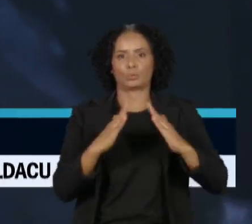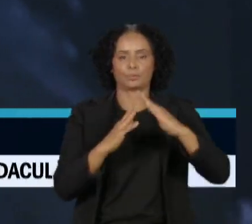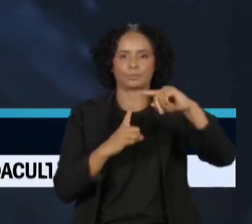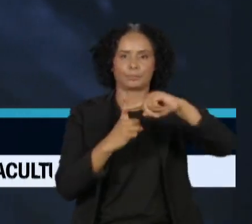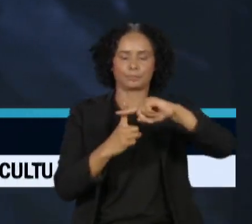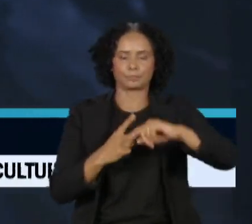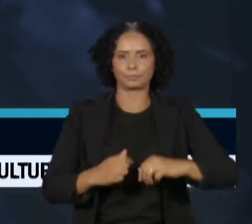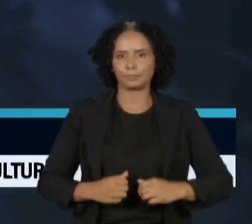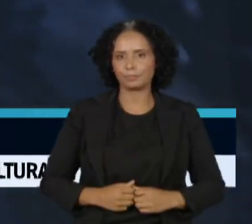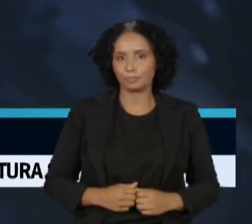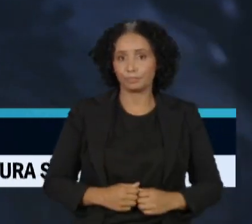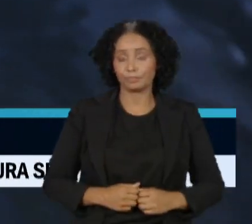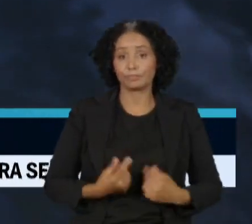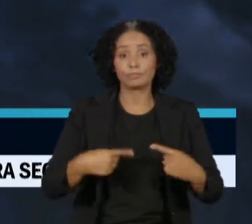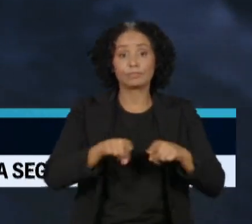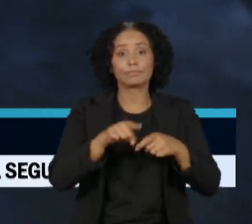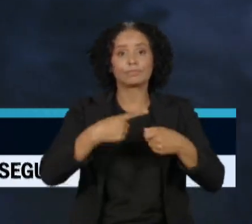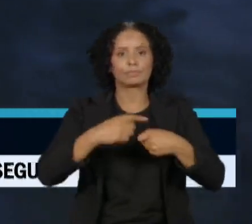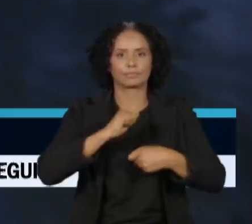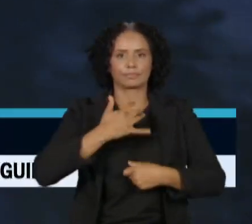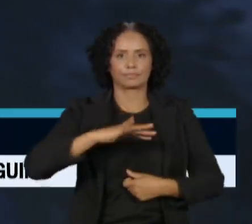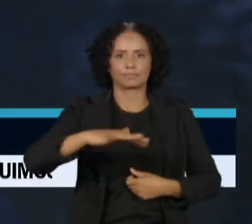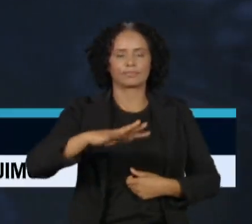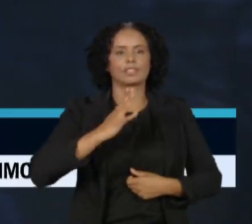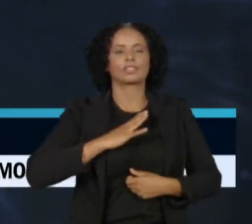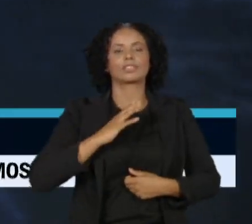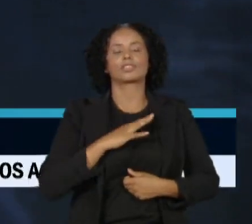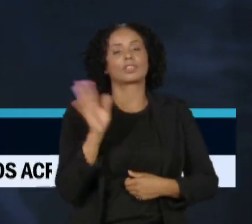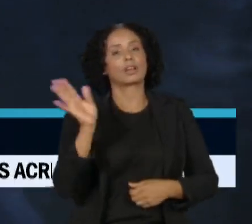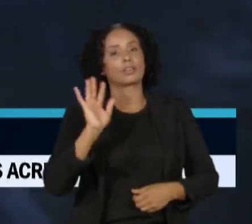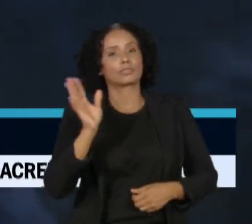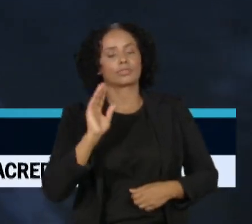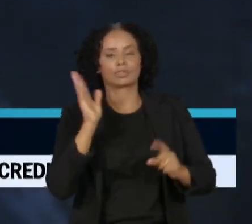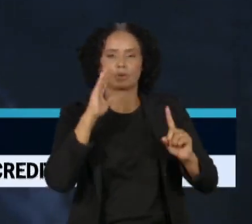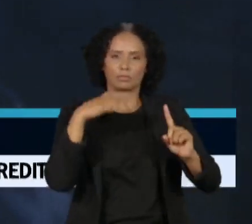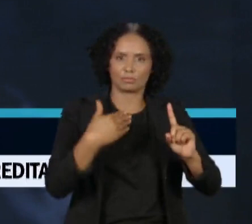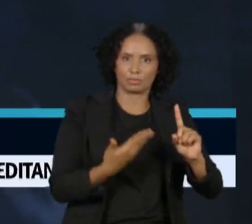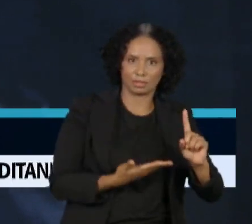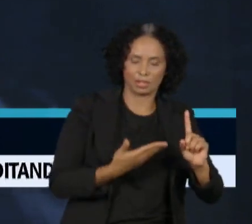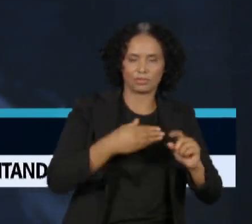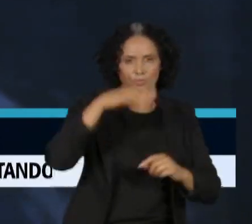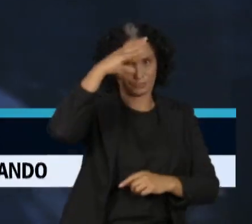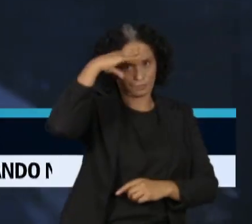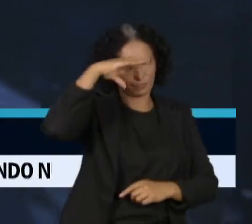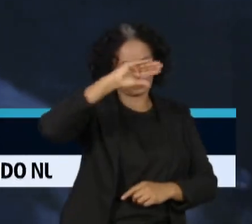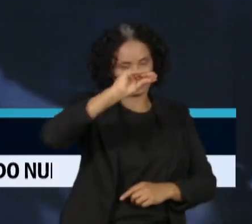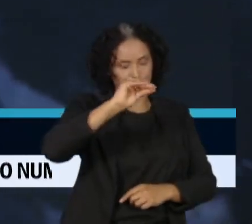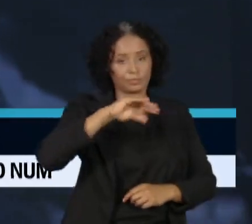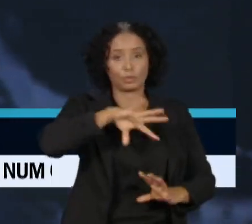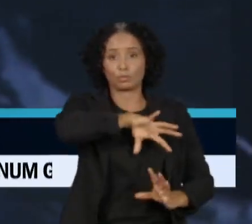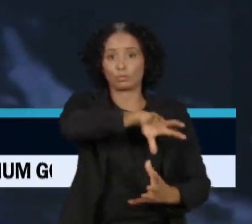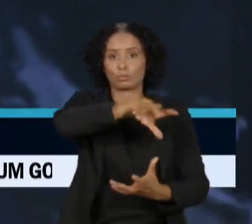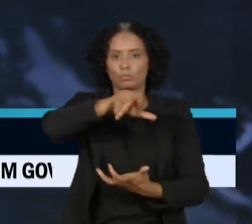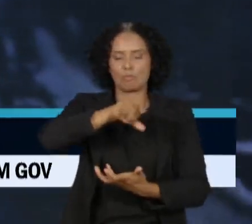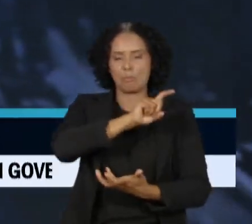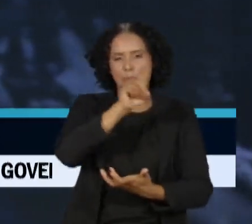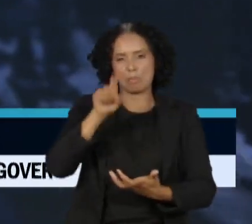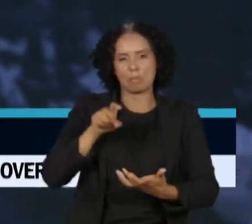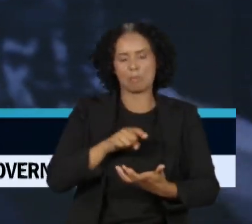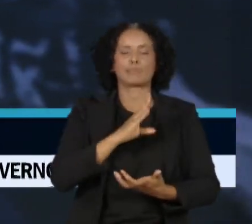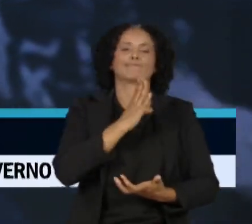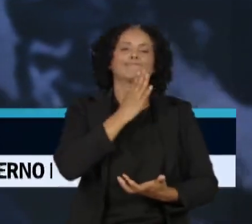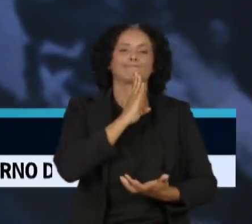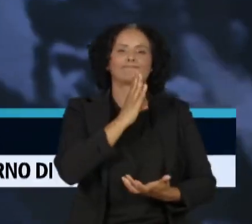A cidade de Santos se despede de seu filho mais famoso. O velório de Edson Arantes do Nascimento, mundialmente conhecido por Pelé,